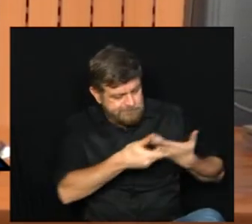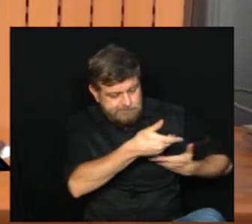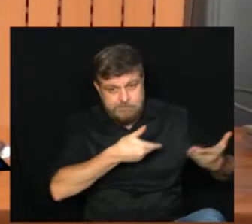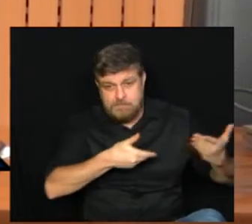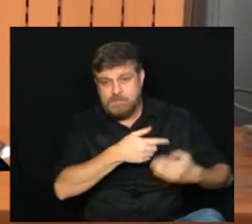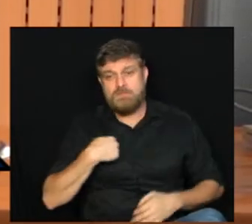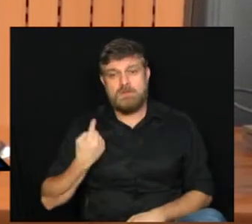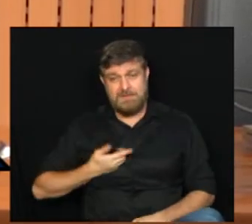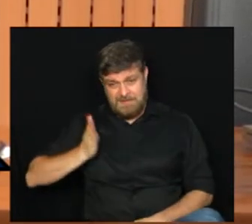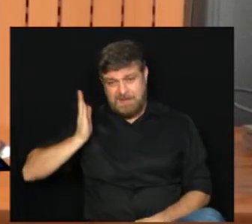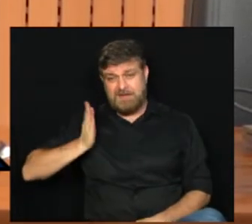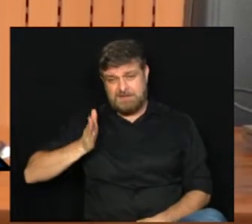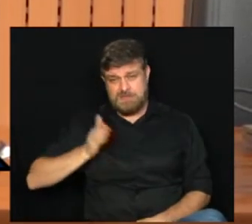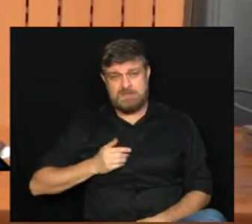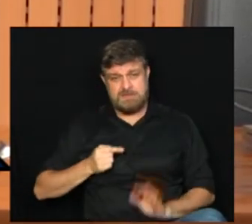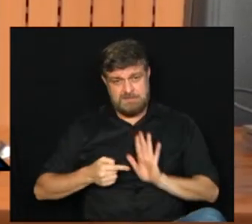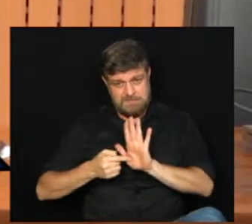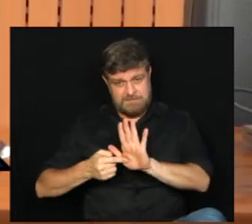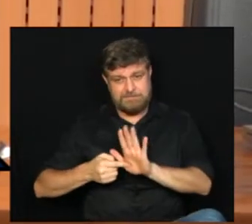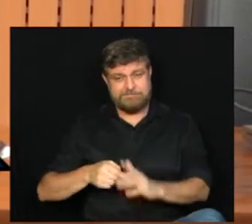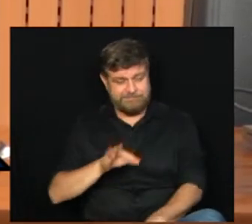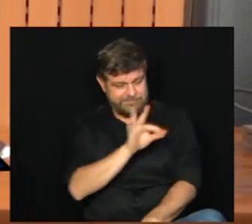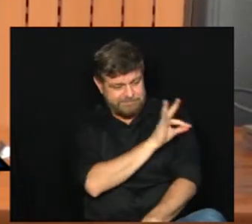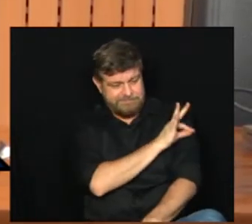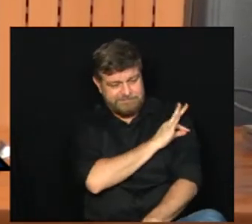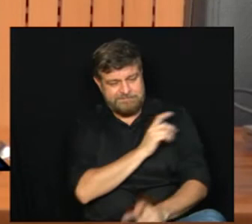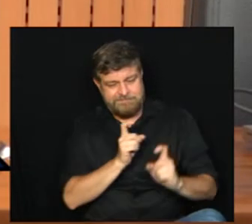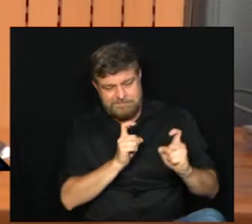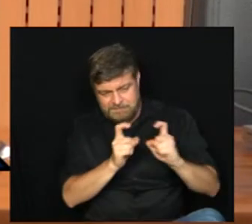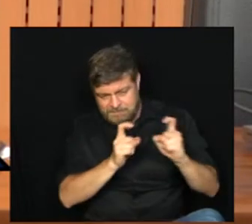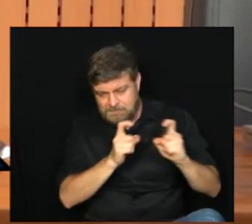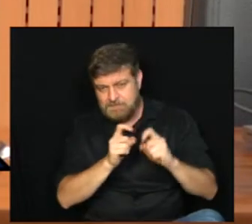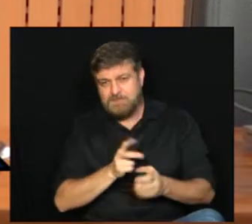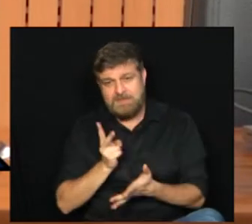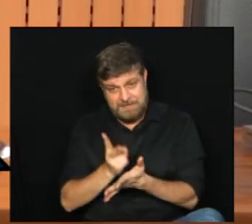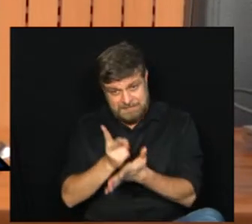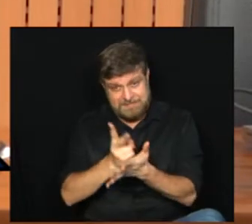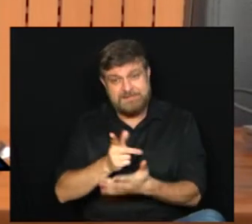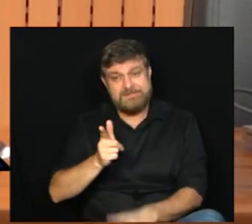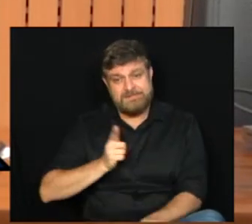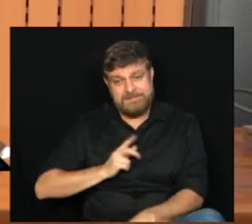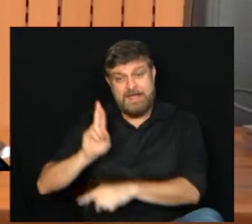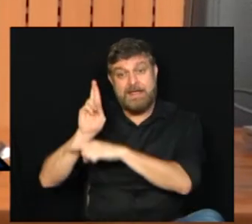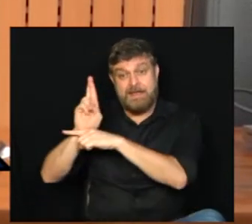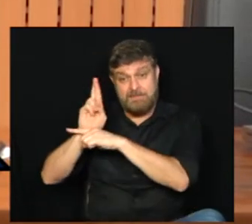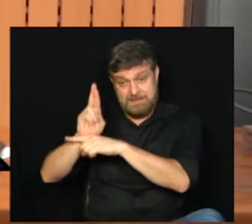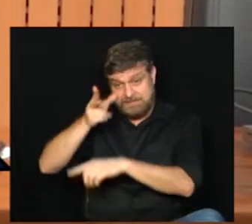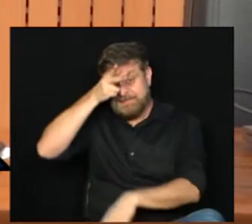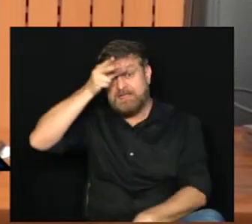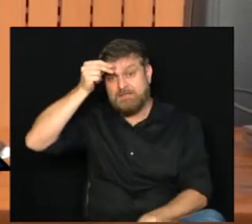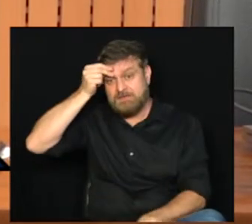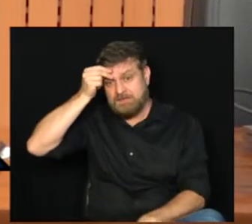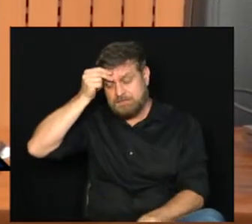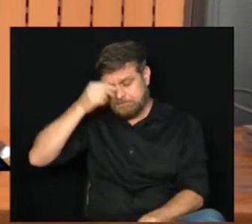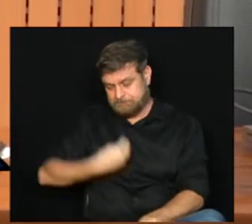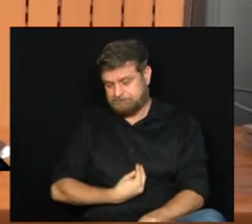já é um diálogo com o executivo. Nas reuniões que nós fizemos, sempre tem representação da prefeitura e nós estamos, sem